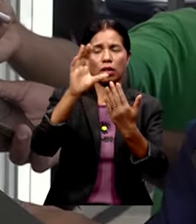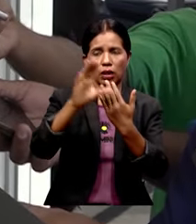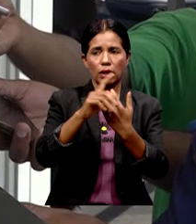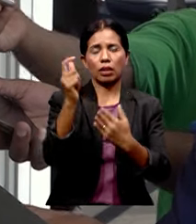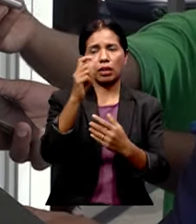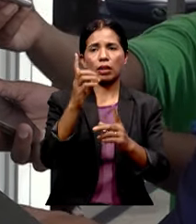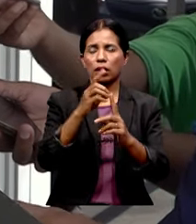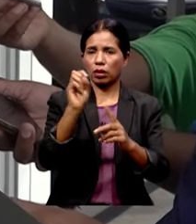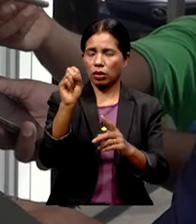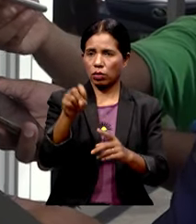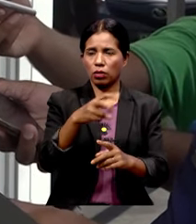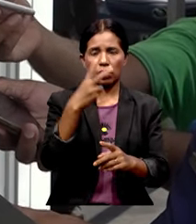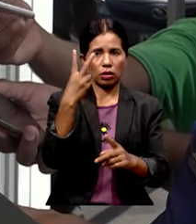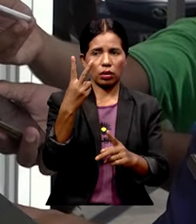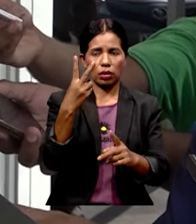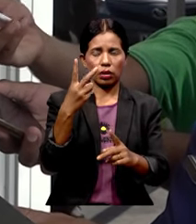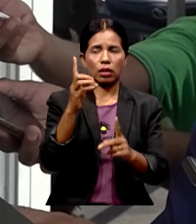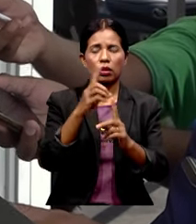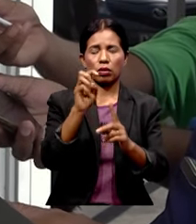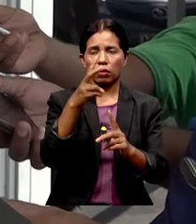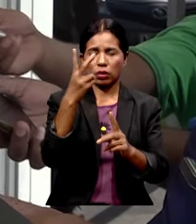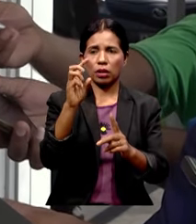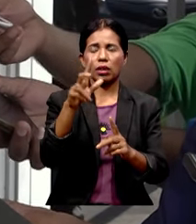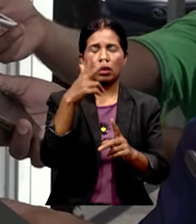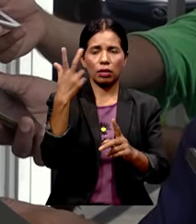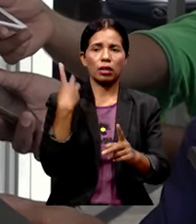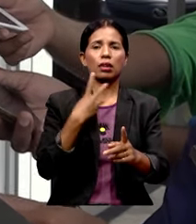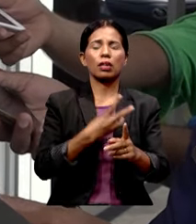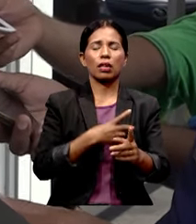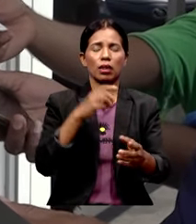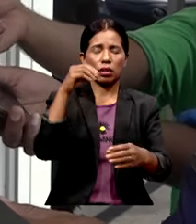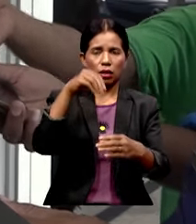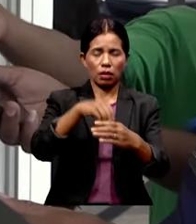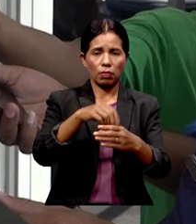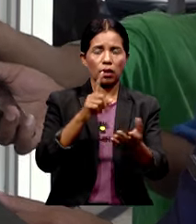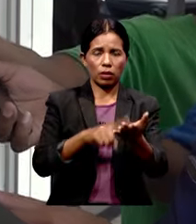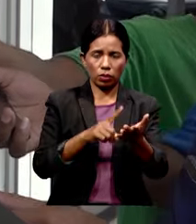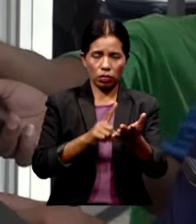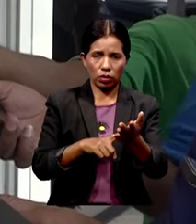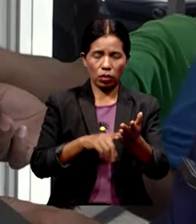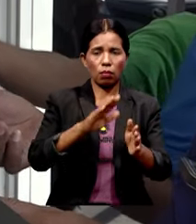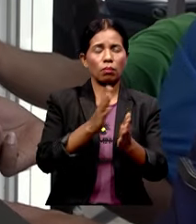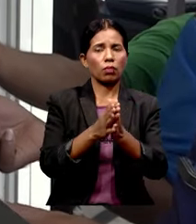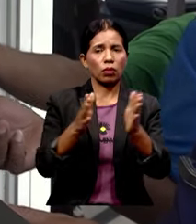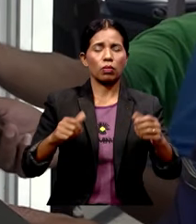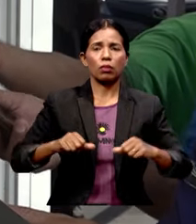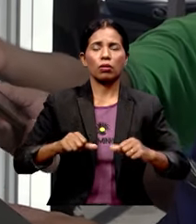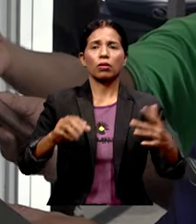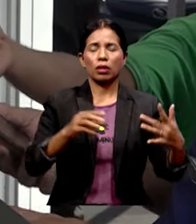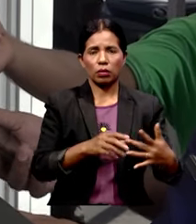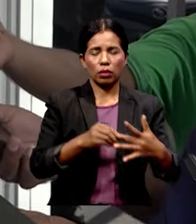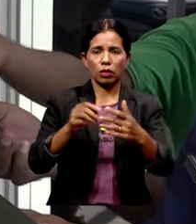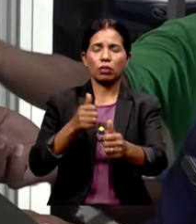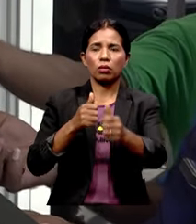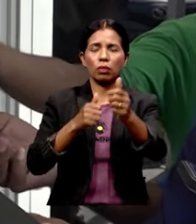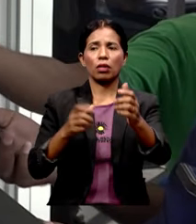dia 12, dia 12 ou dia 13, né? Tama na ba discussão a generalidade no continua com essa especialidade tu ir horário